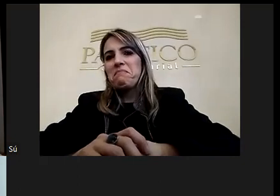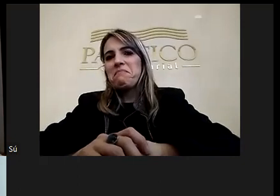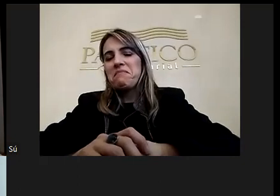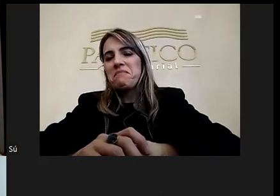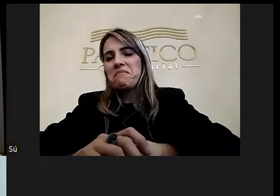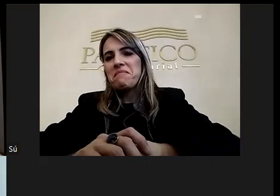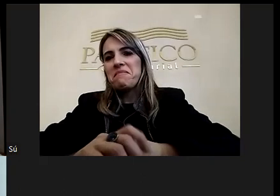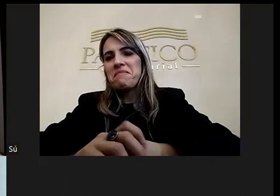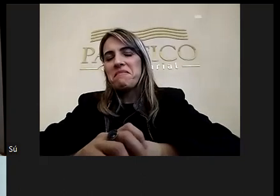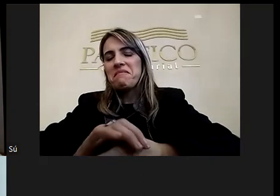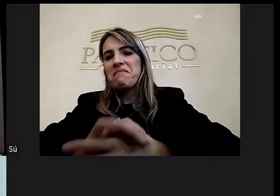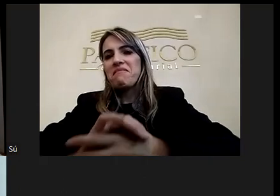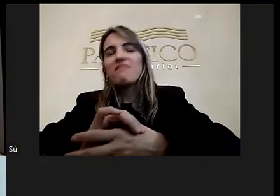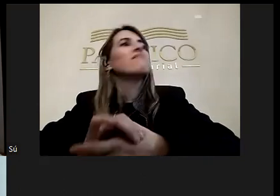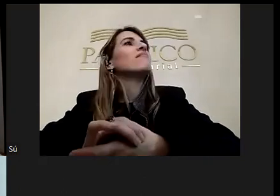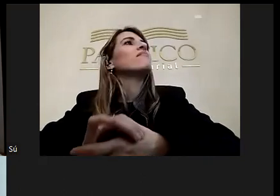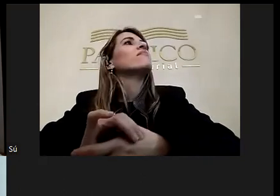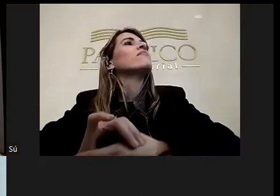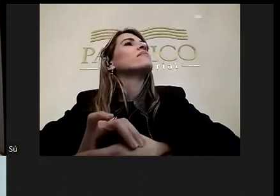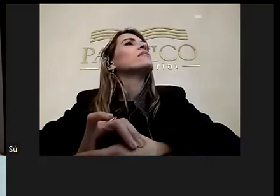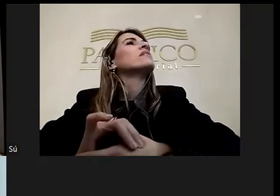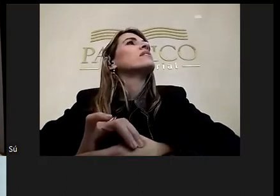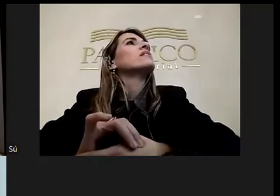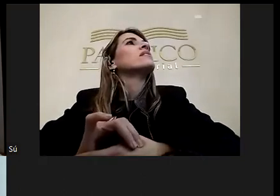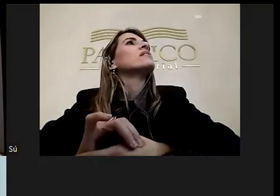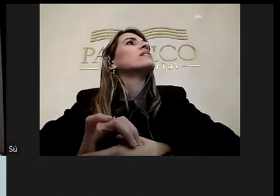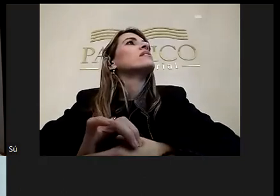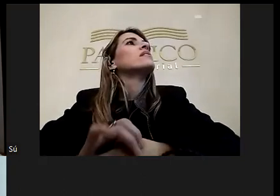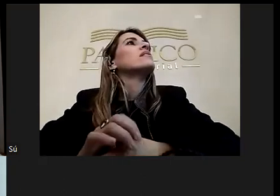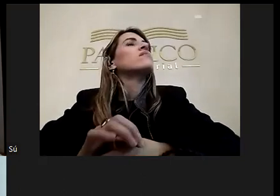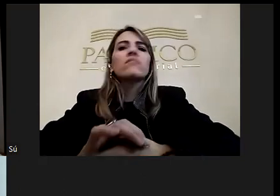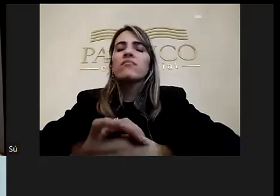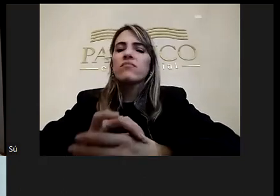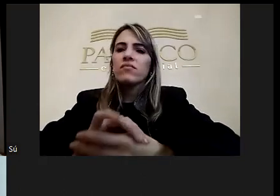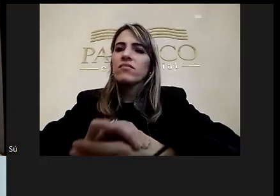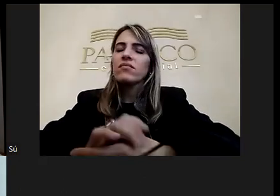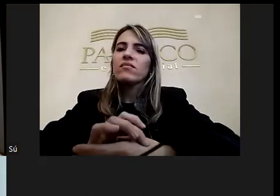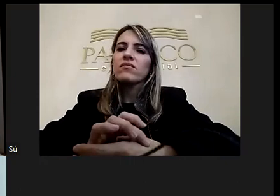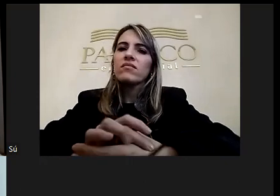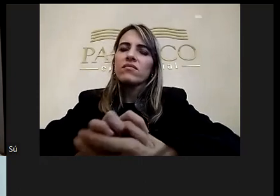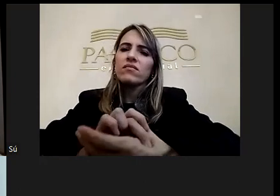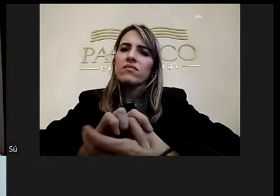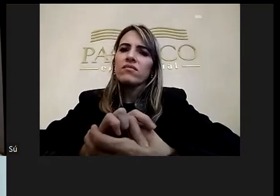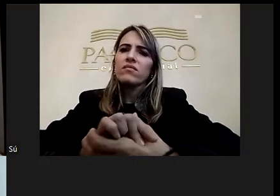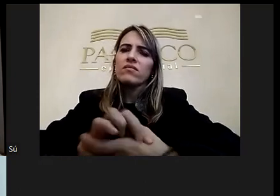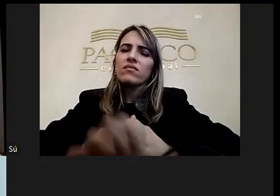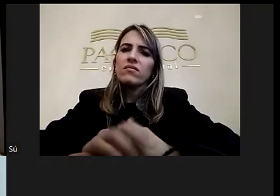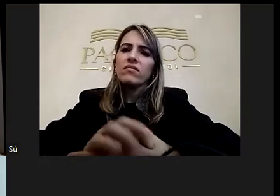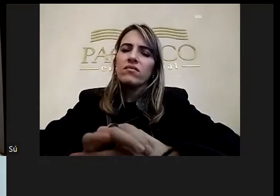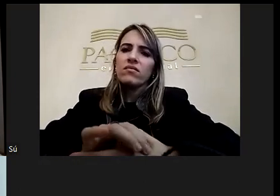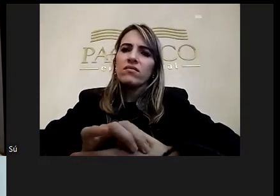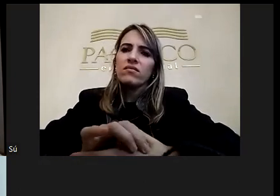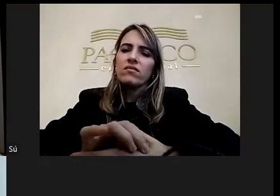Bom, já que ninguém perguntou, eu vou perguntar para você, então. O que eu vejo mais dificuldade é